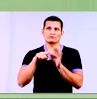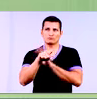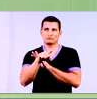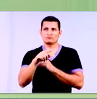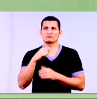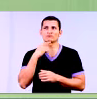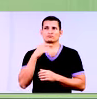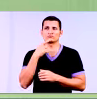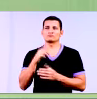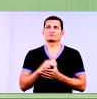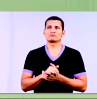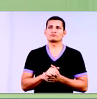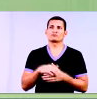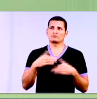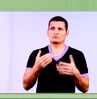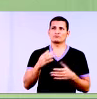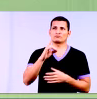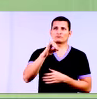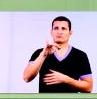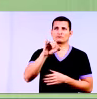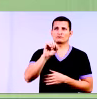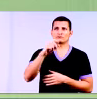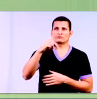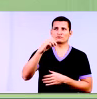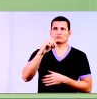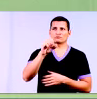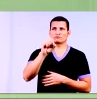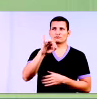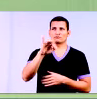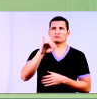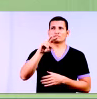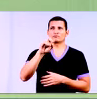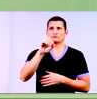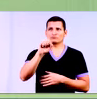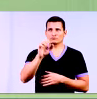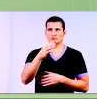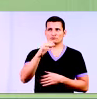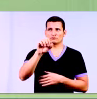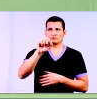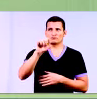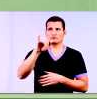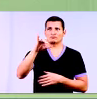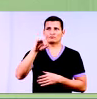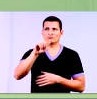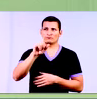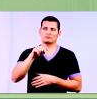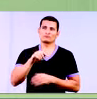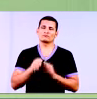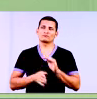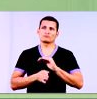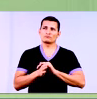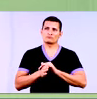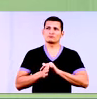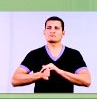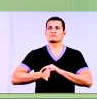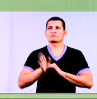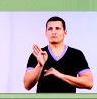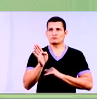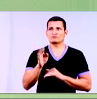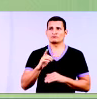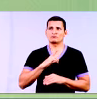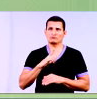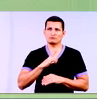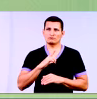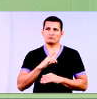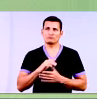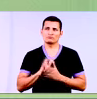de hardware ainda, então, o que são os dispositivos de saída? São aqueles dispositivos físicos, já que é hardware, que eles apresentam os dados já